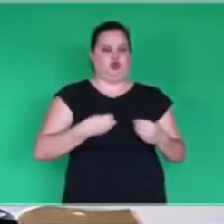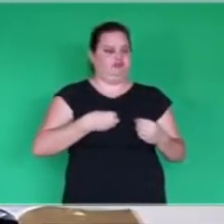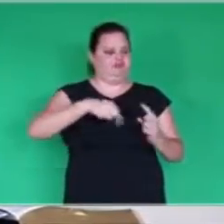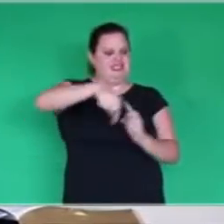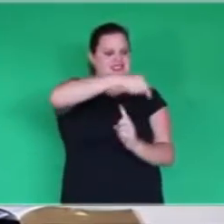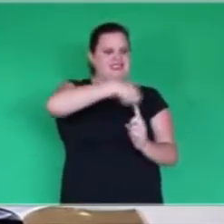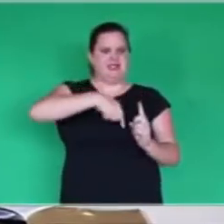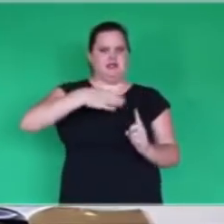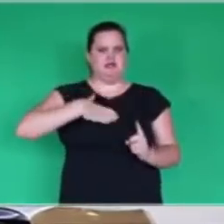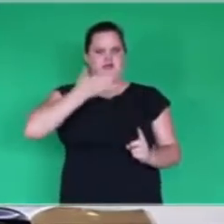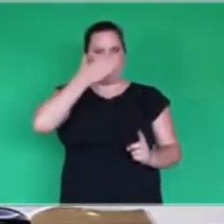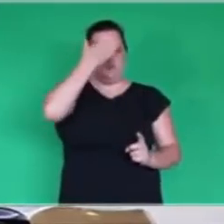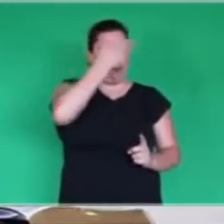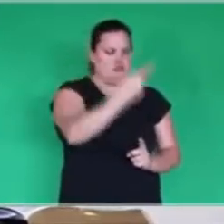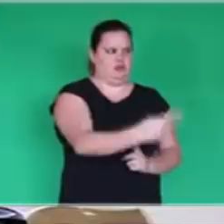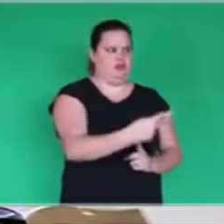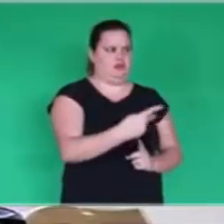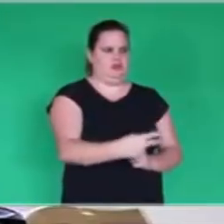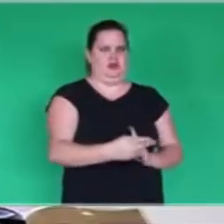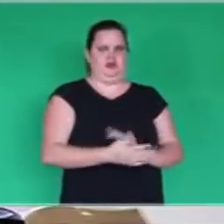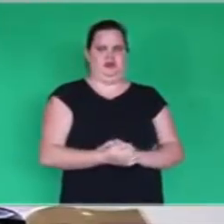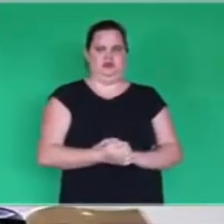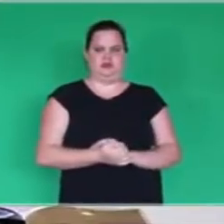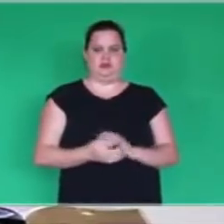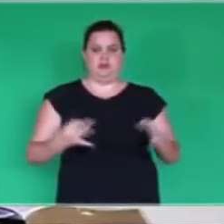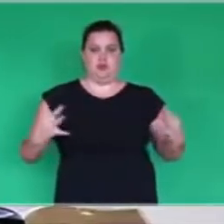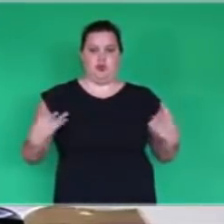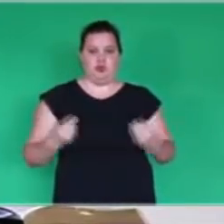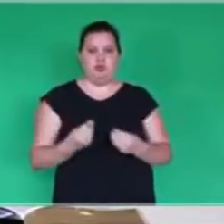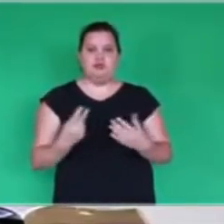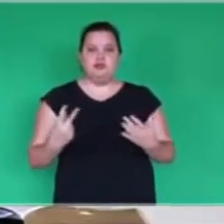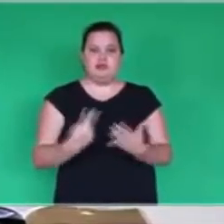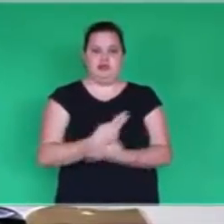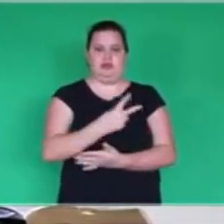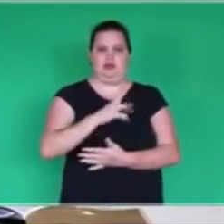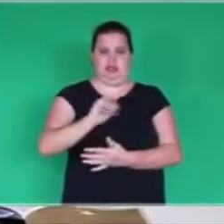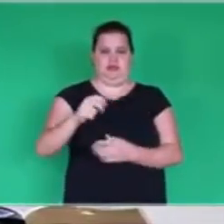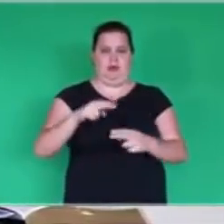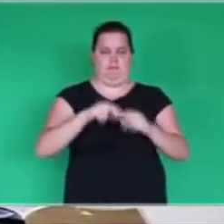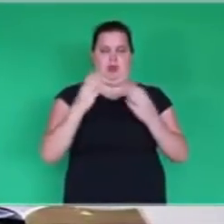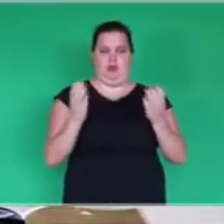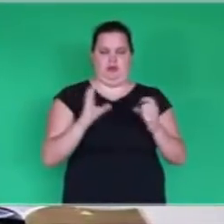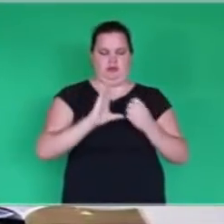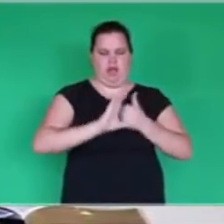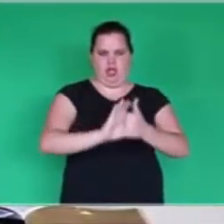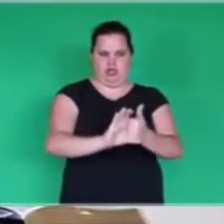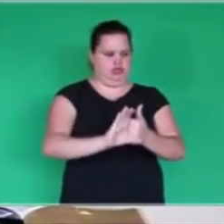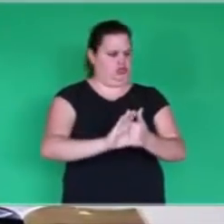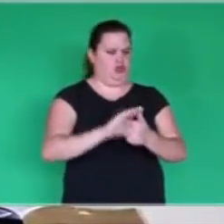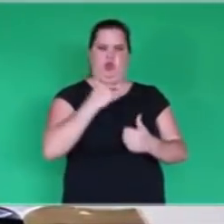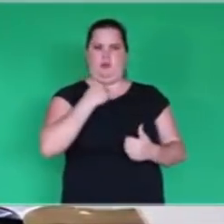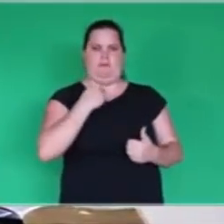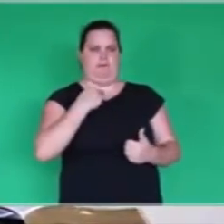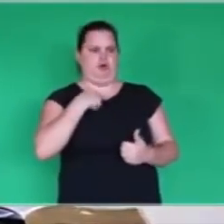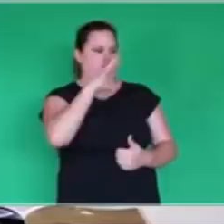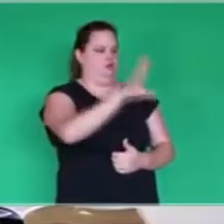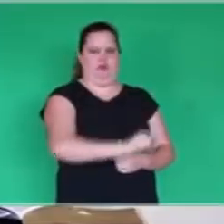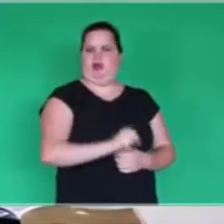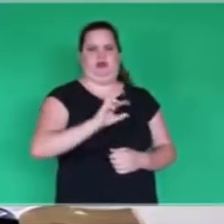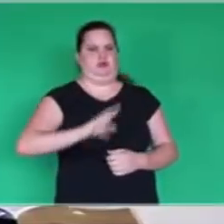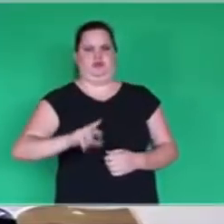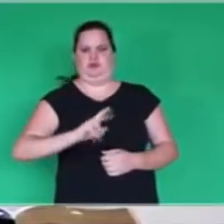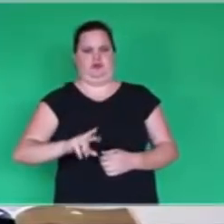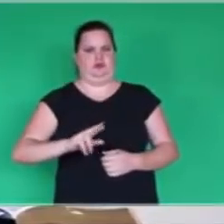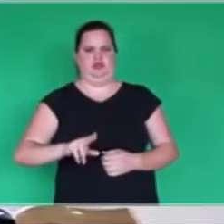tudo sagrado dos judeus, tudo que é sagrado do cristianismo. Então, ninguém vai mexer, ninguém vai soltar bomba lá. Agora, nos outros lugares,